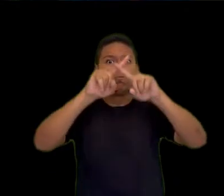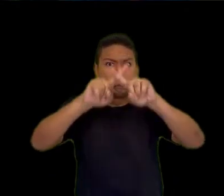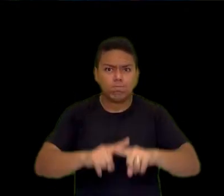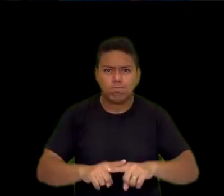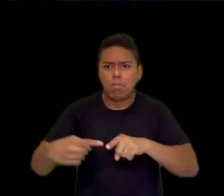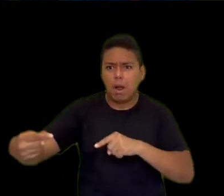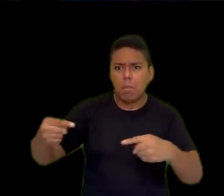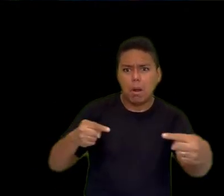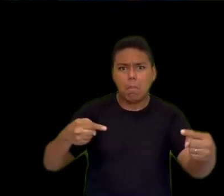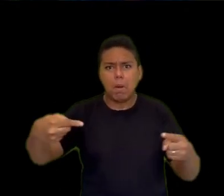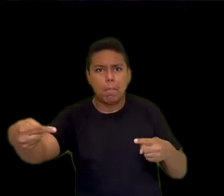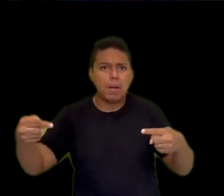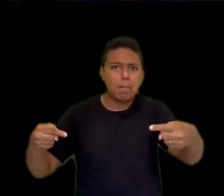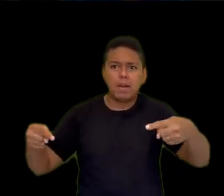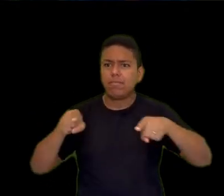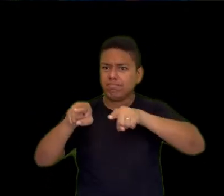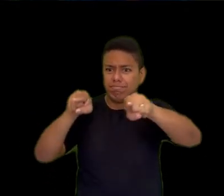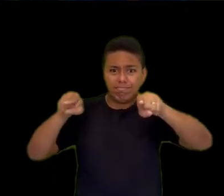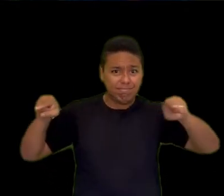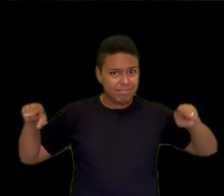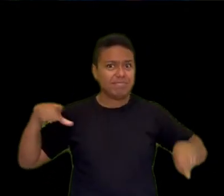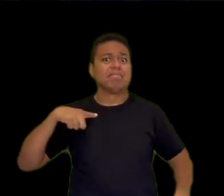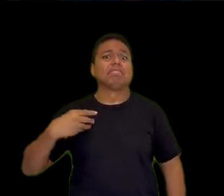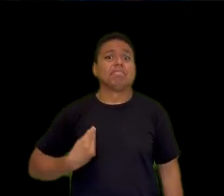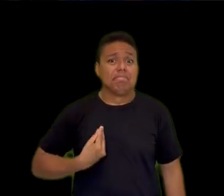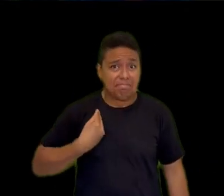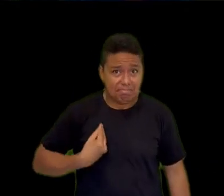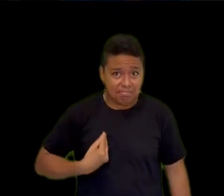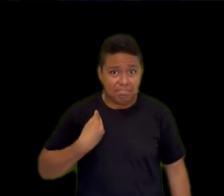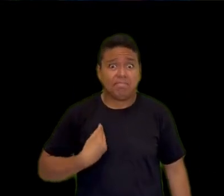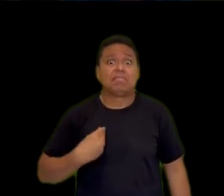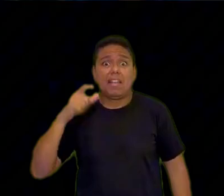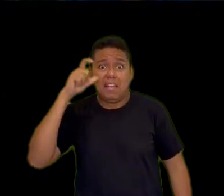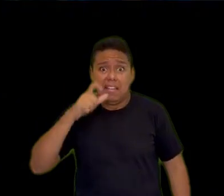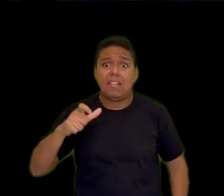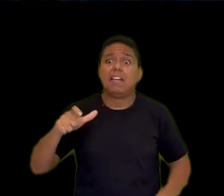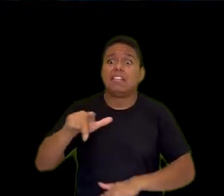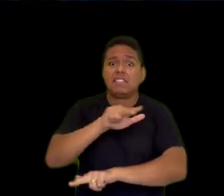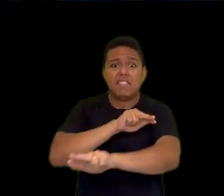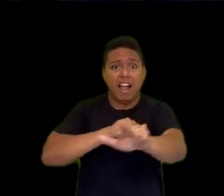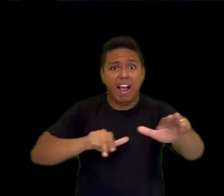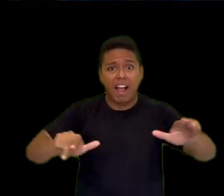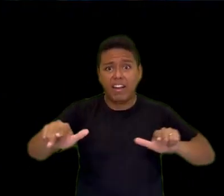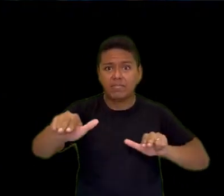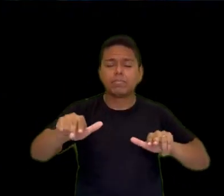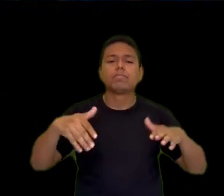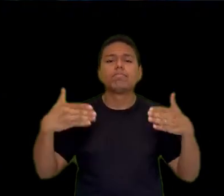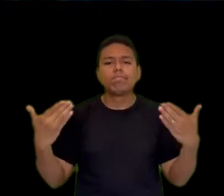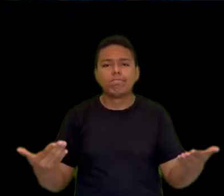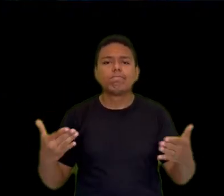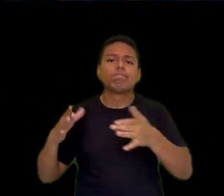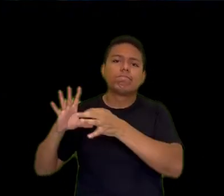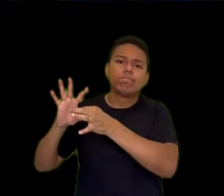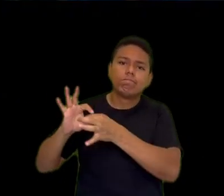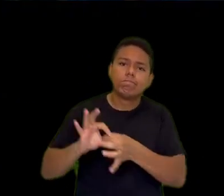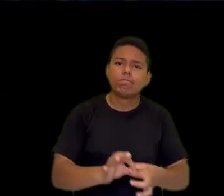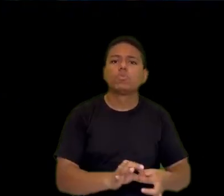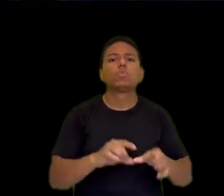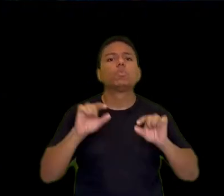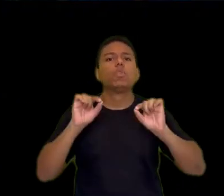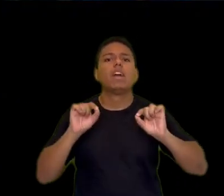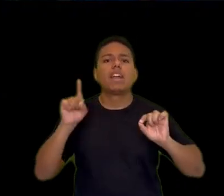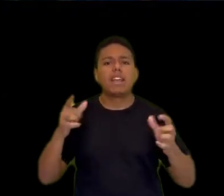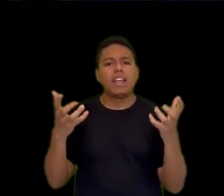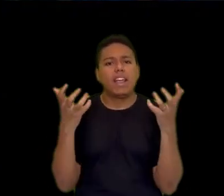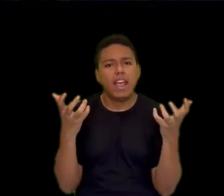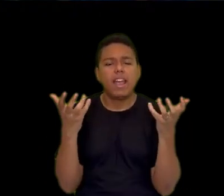em distintos interesses. E nesse contexto, atua na busca de equilibrar forças, que são as